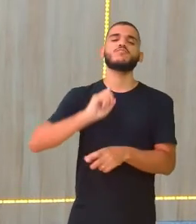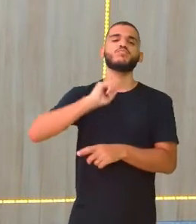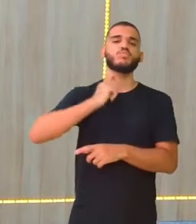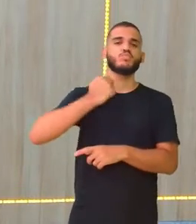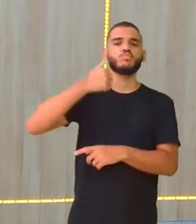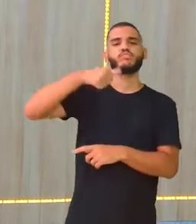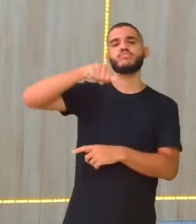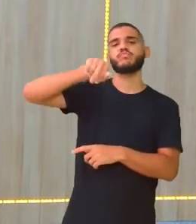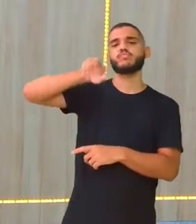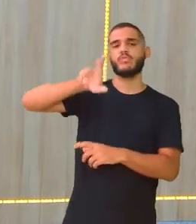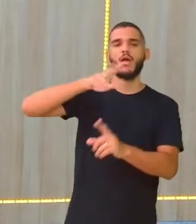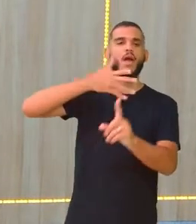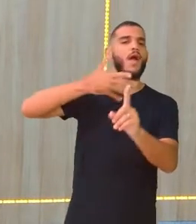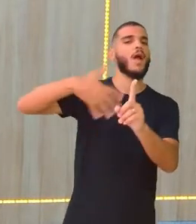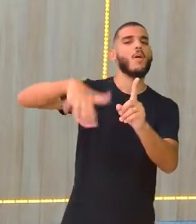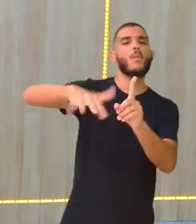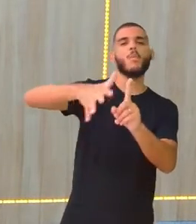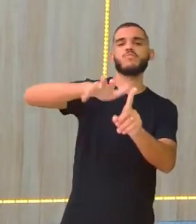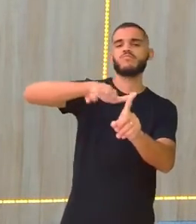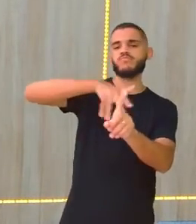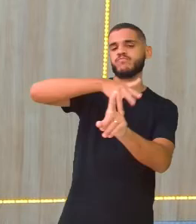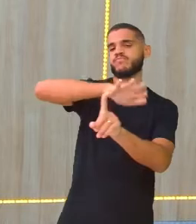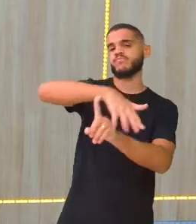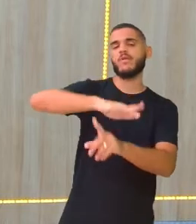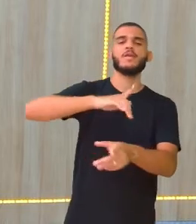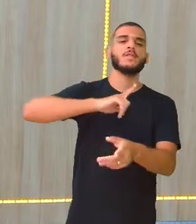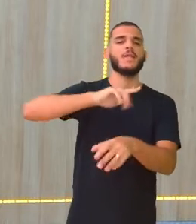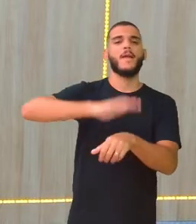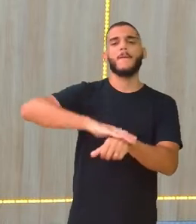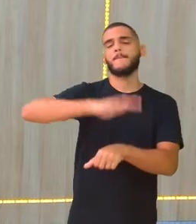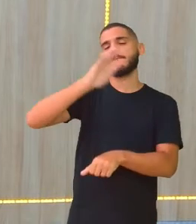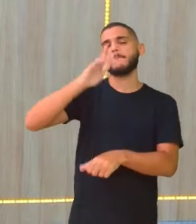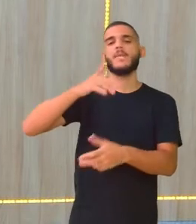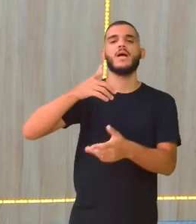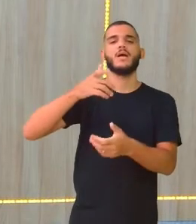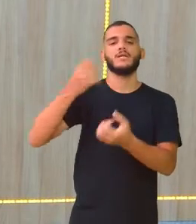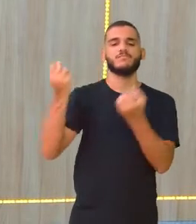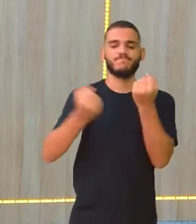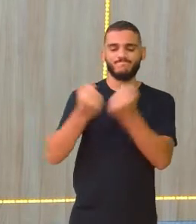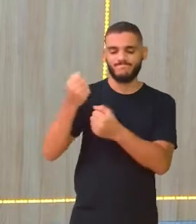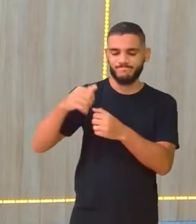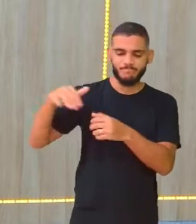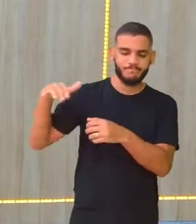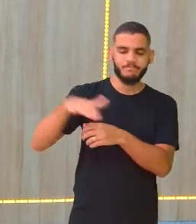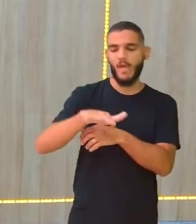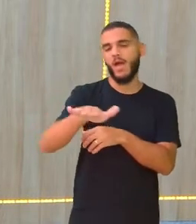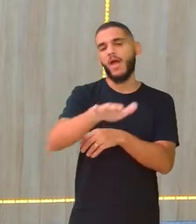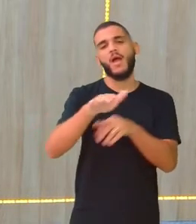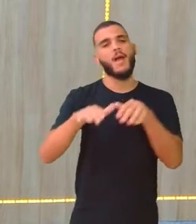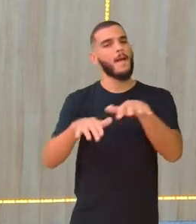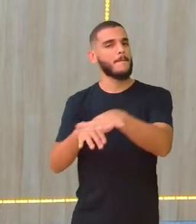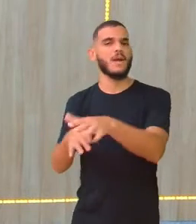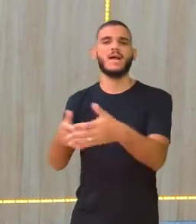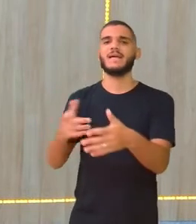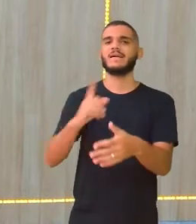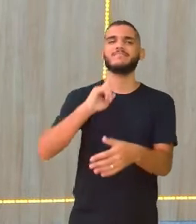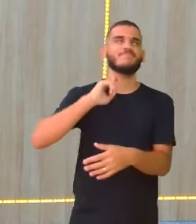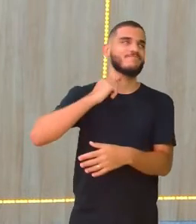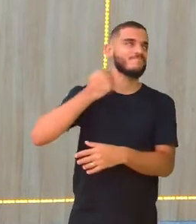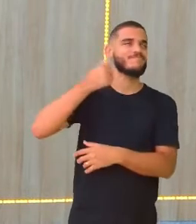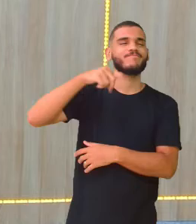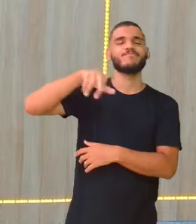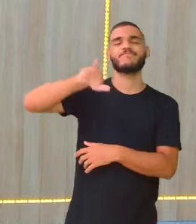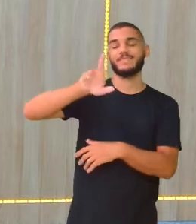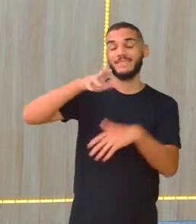meio ambiente, porque tem mais veículos transitando por ali. Então, ou seja, o homem ele vai, ao longo dos anos, degredindo